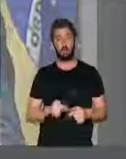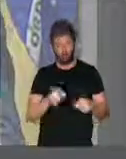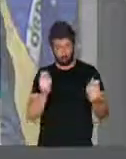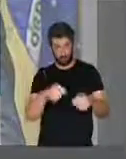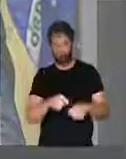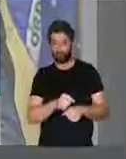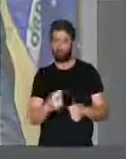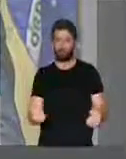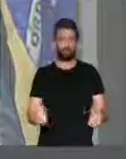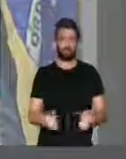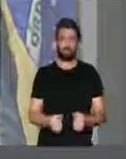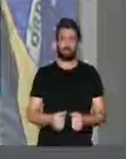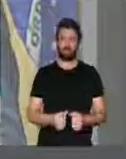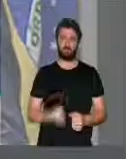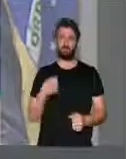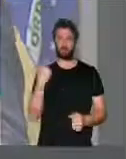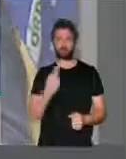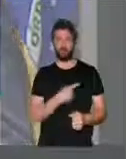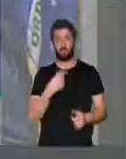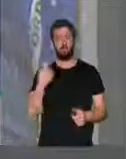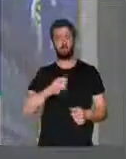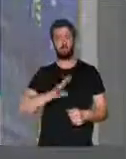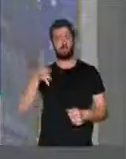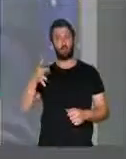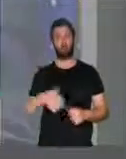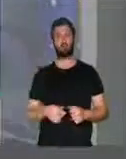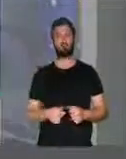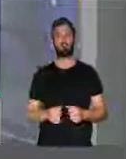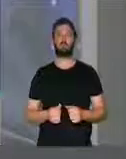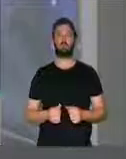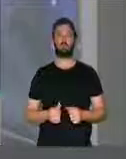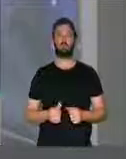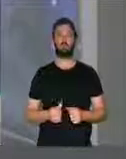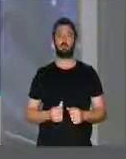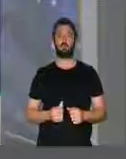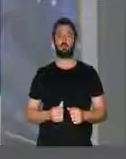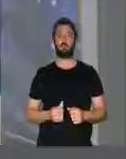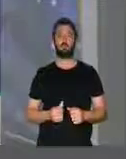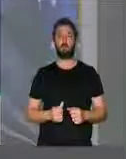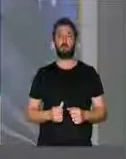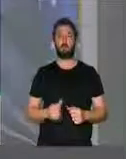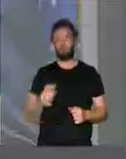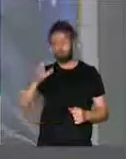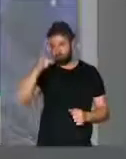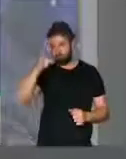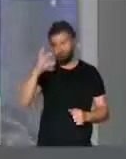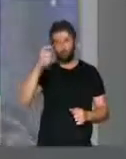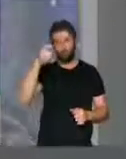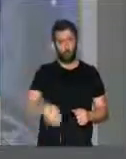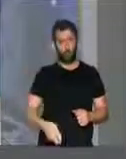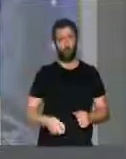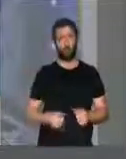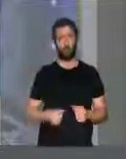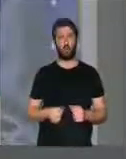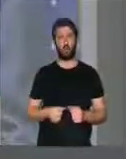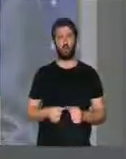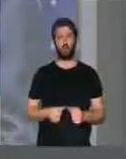Esse não é possível. Nós temos que ter coragem de tomar uma providência